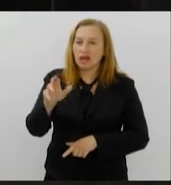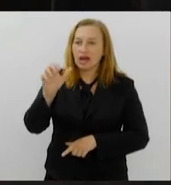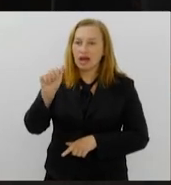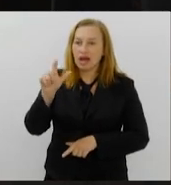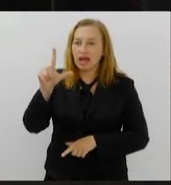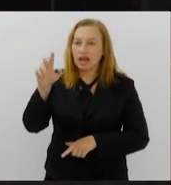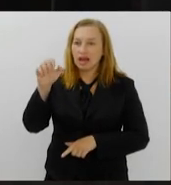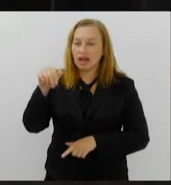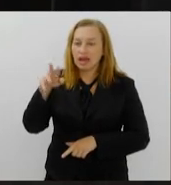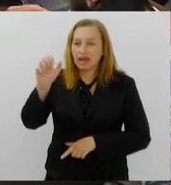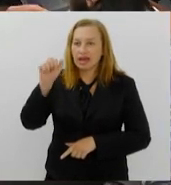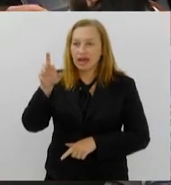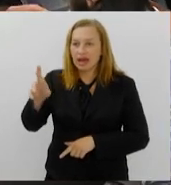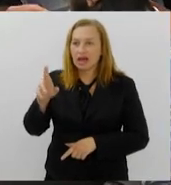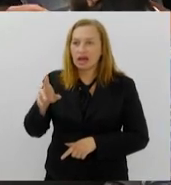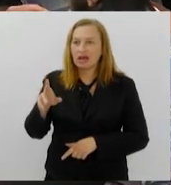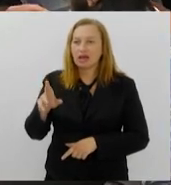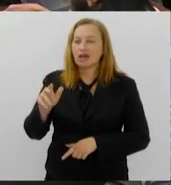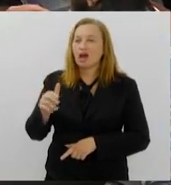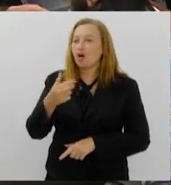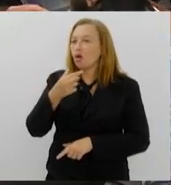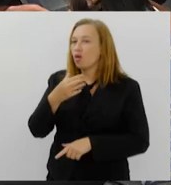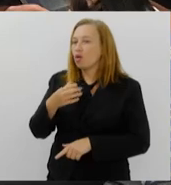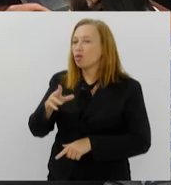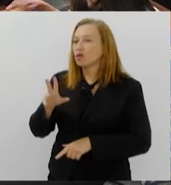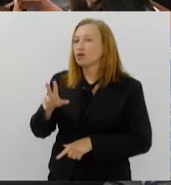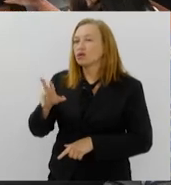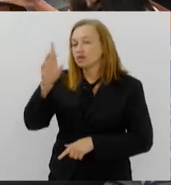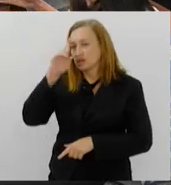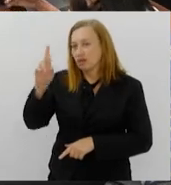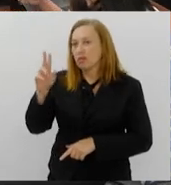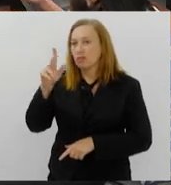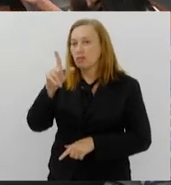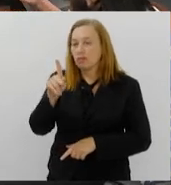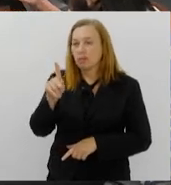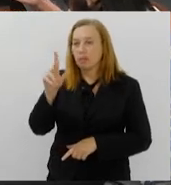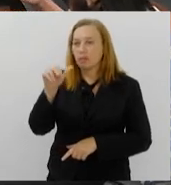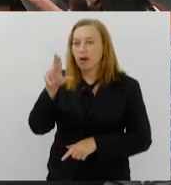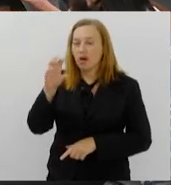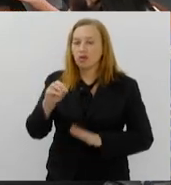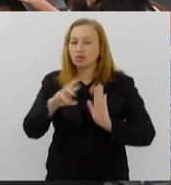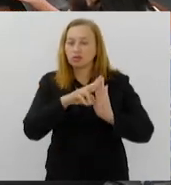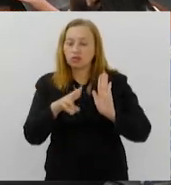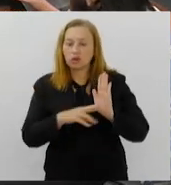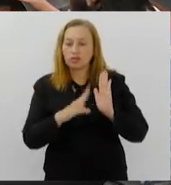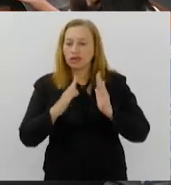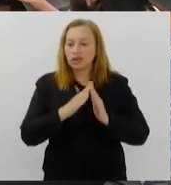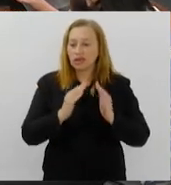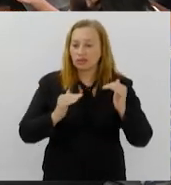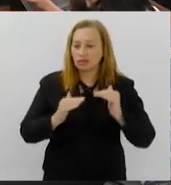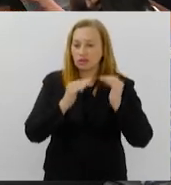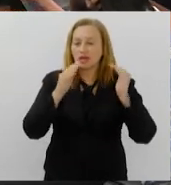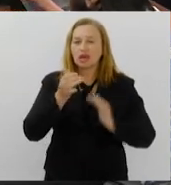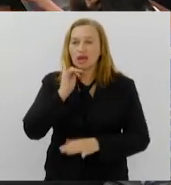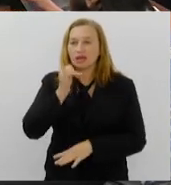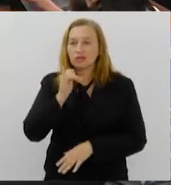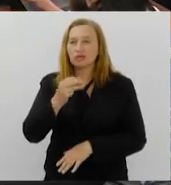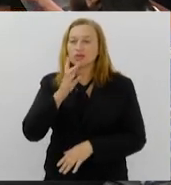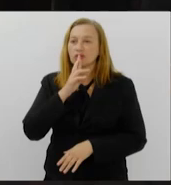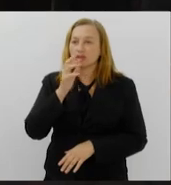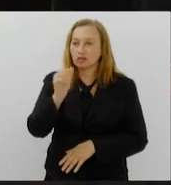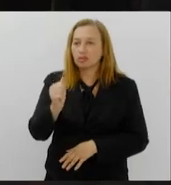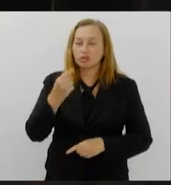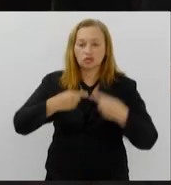Paulo Brisa. Pareceres da Comissão de Normas Internas e Proposições Externas favoráveis. Relator, deputado Rodrigo